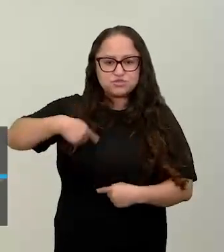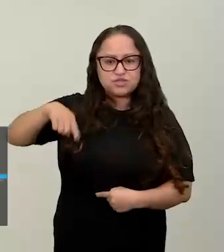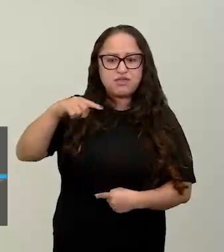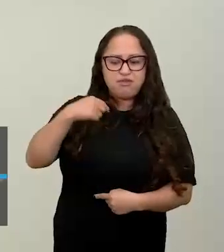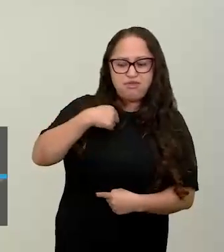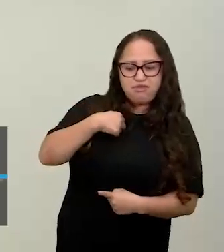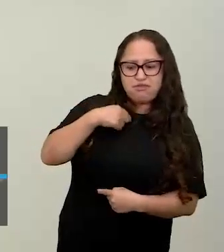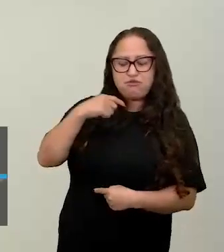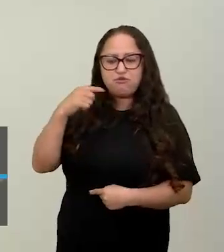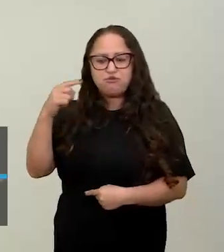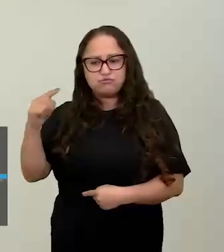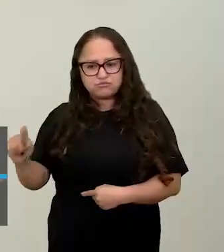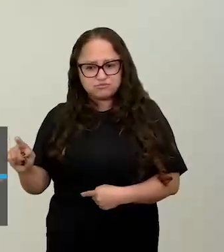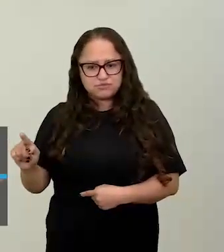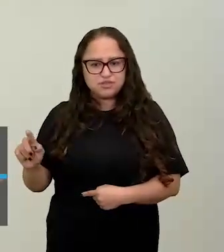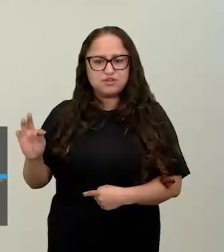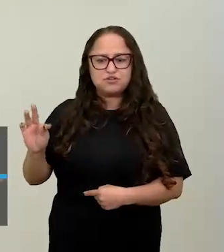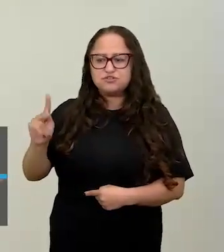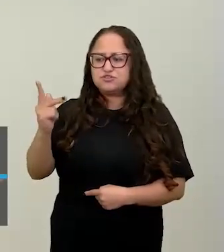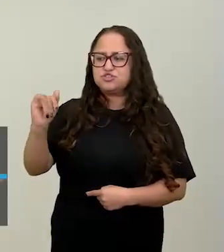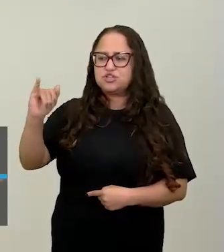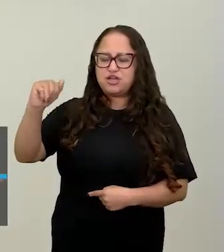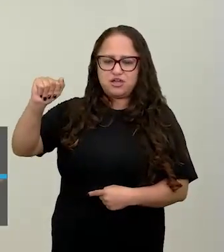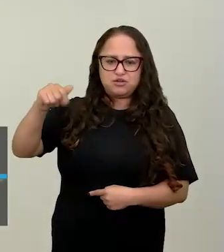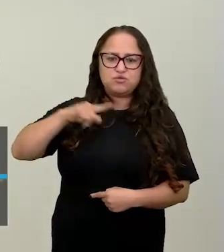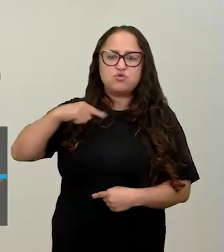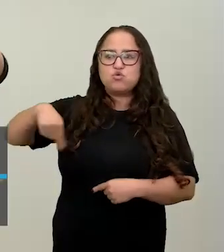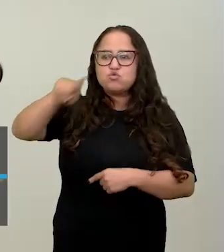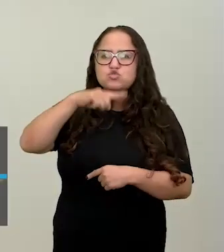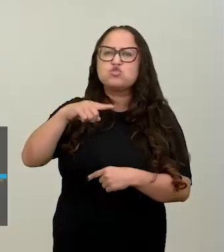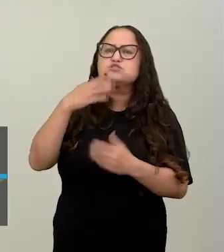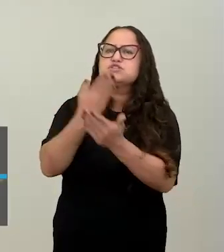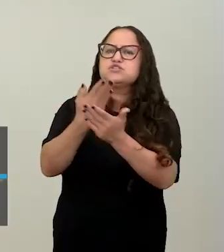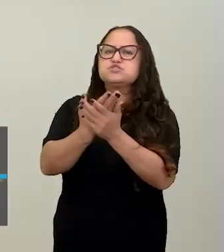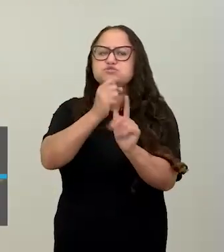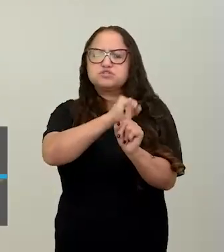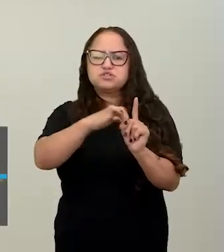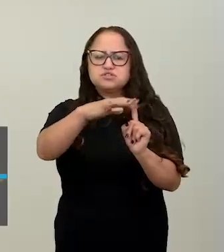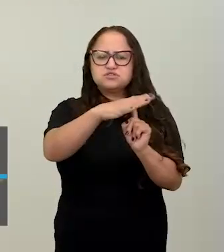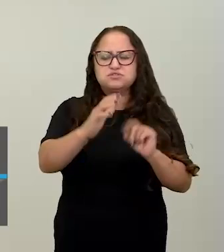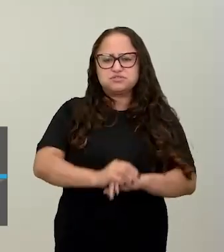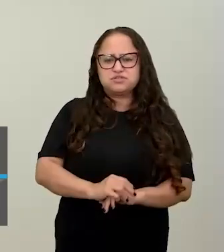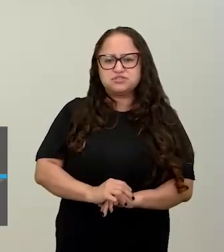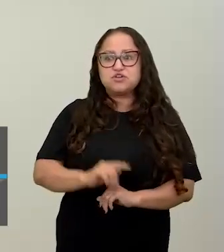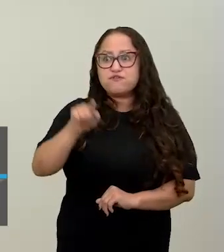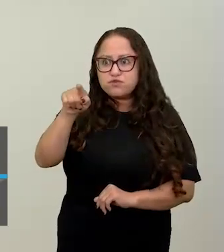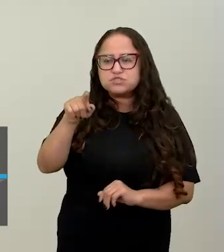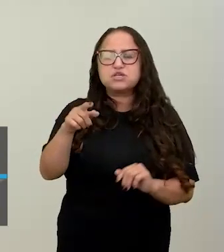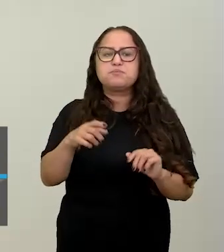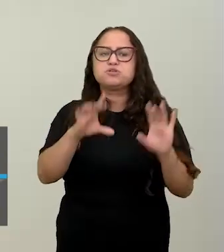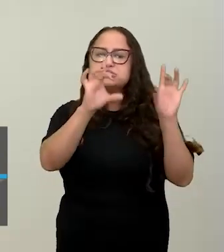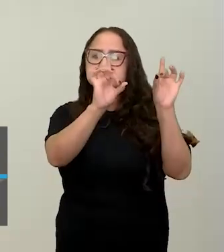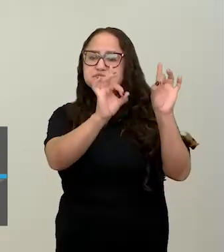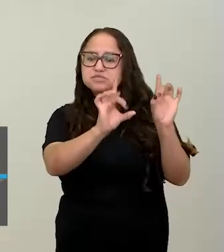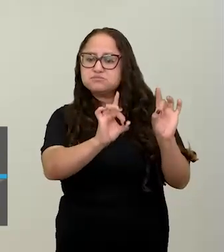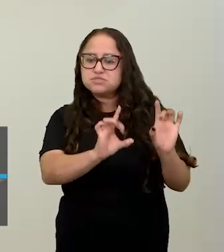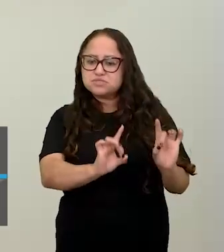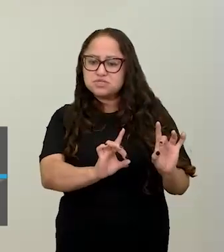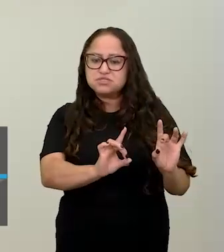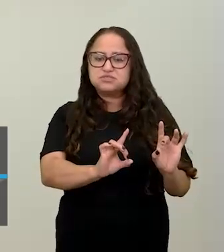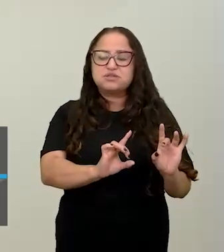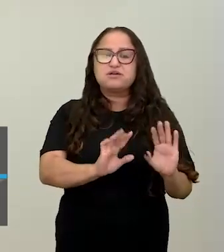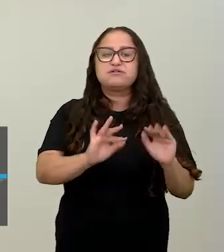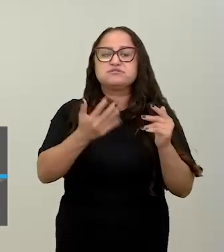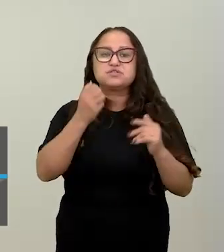somos cientistas sociais. O nosso trabalho é estudar a sociedade. Você pode se especializar. Você pode, ao invés de ser